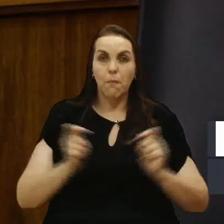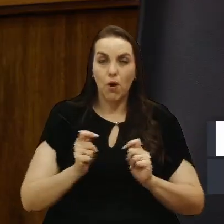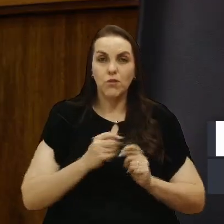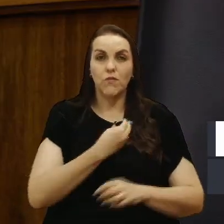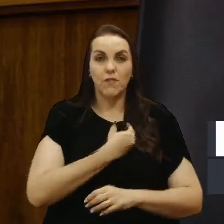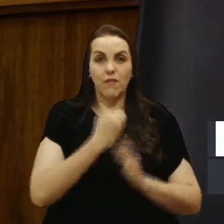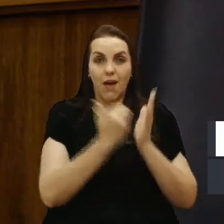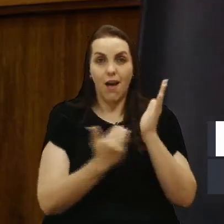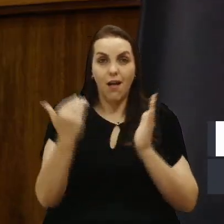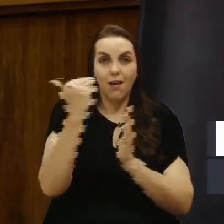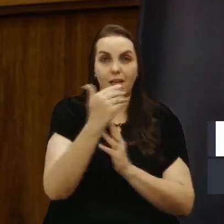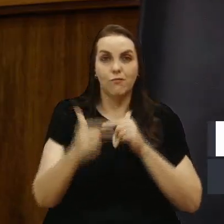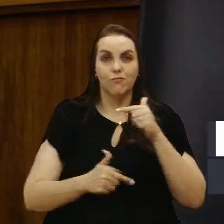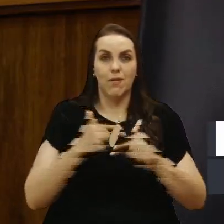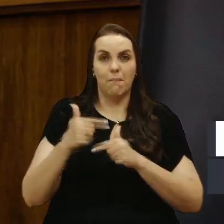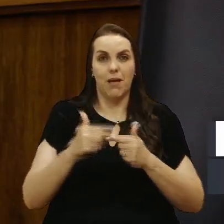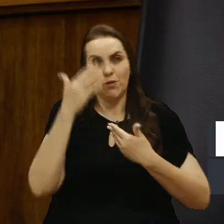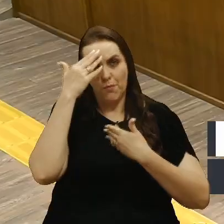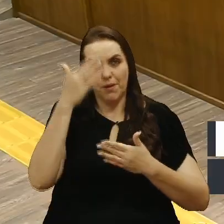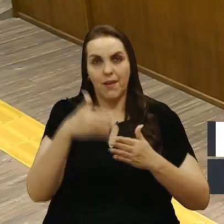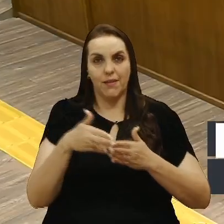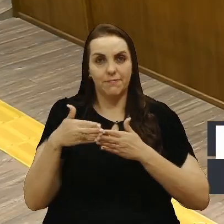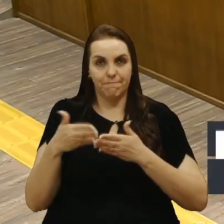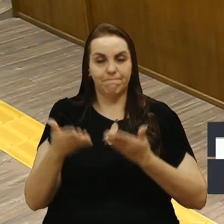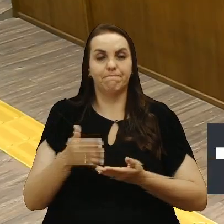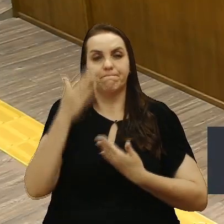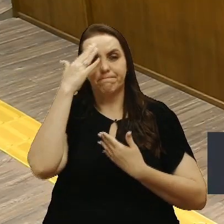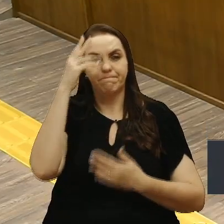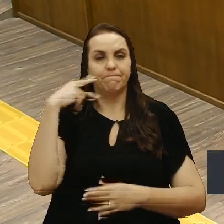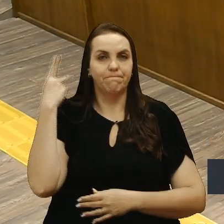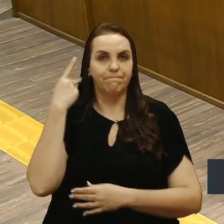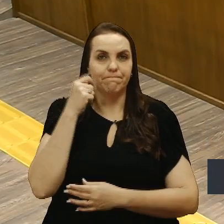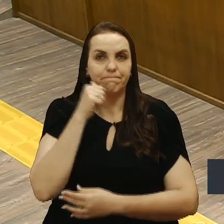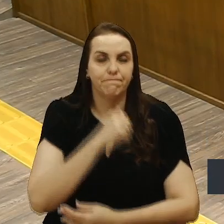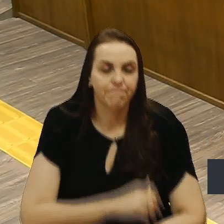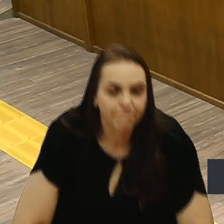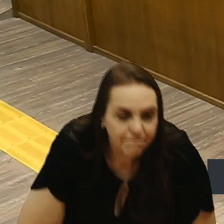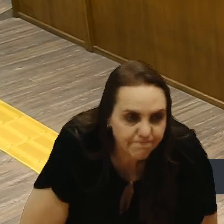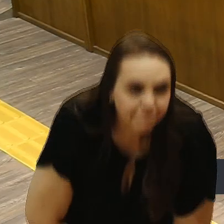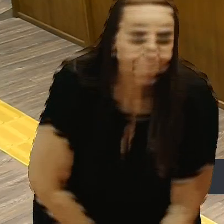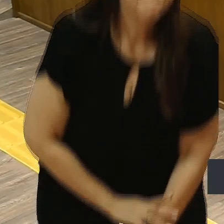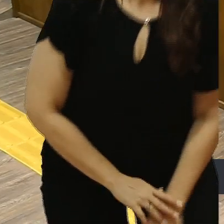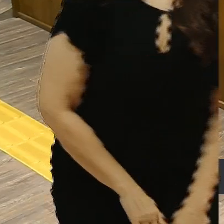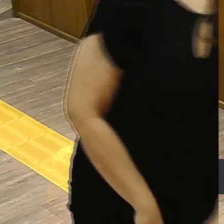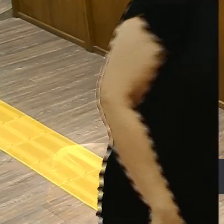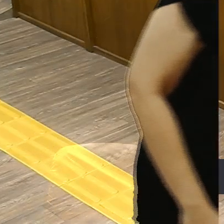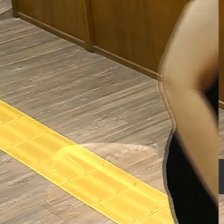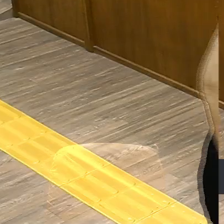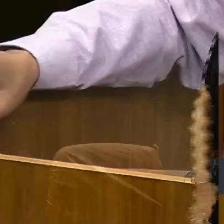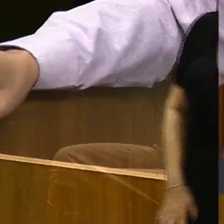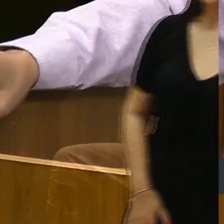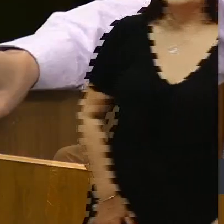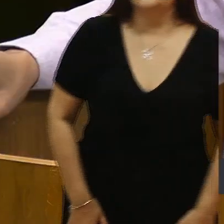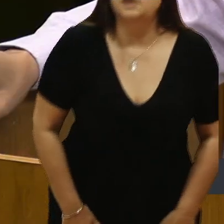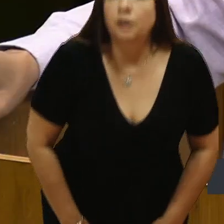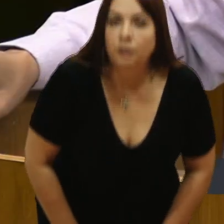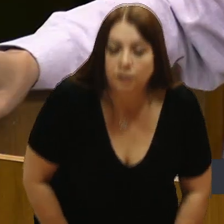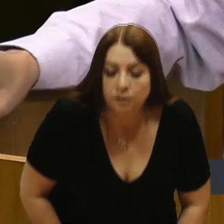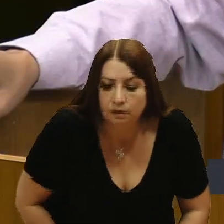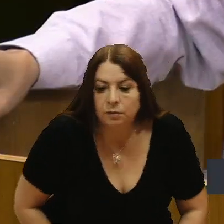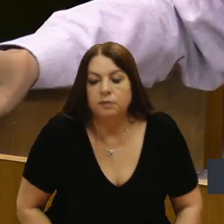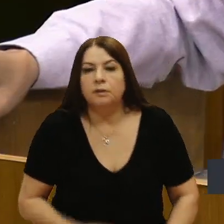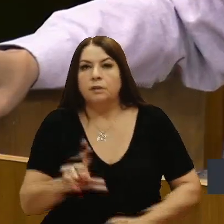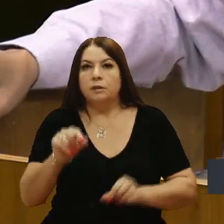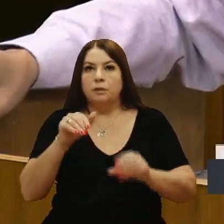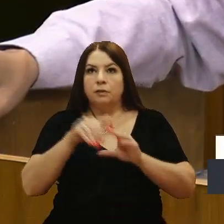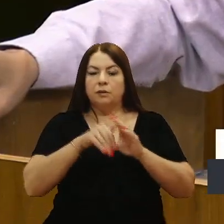trabalhar. Obrigado pela parte, vereadora. Obrigado, vereadora. Como falei antes, eu fui eleito para ser a voz do trabalhador, a voz